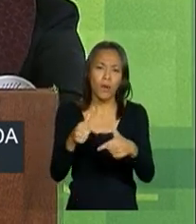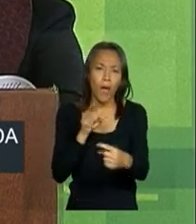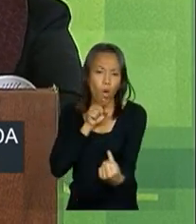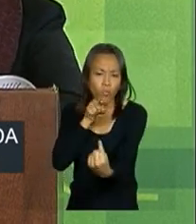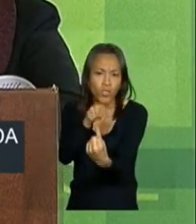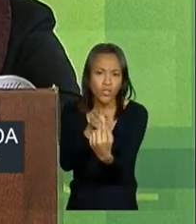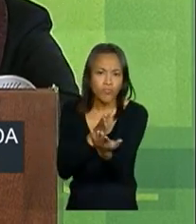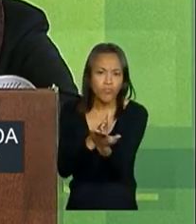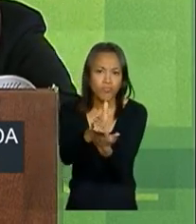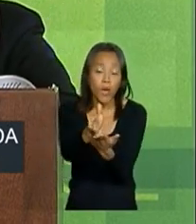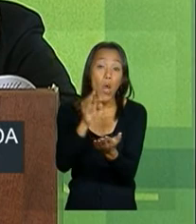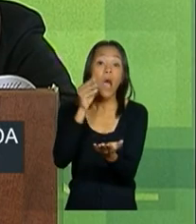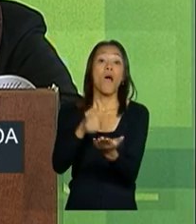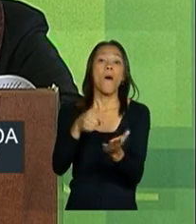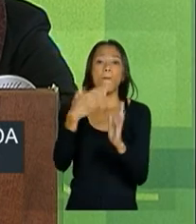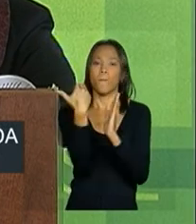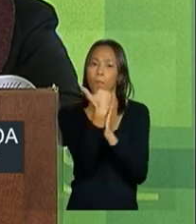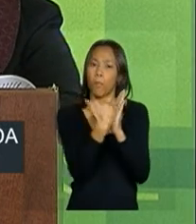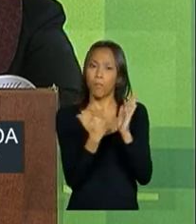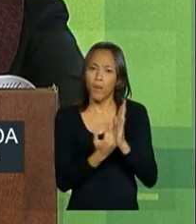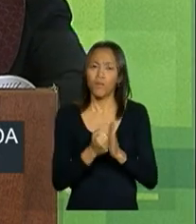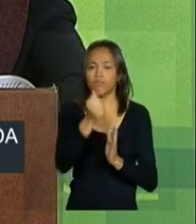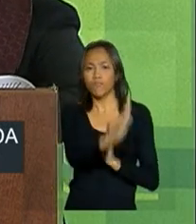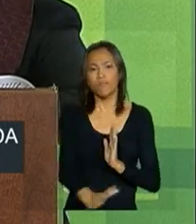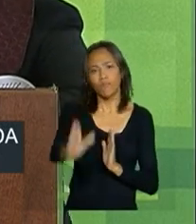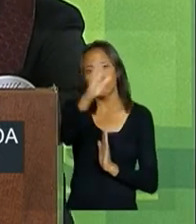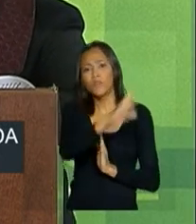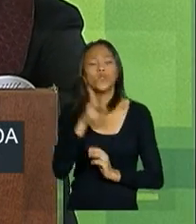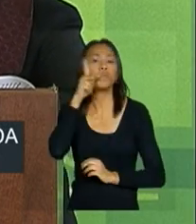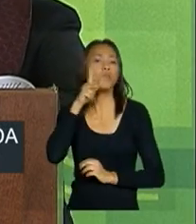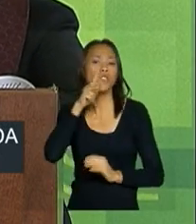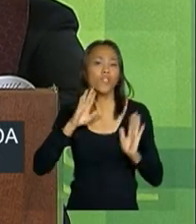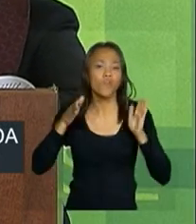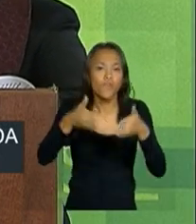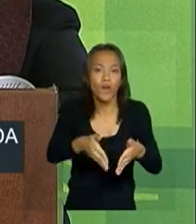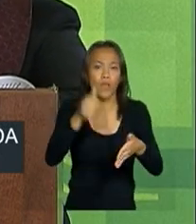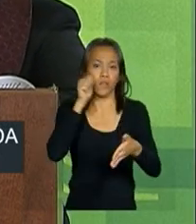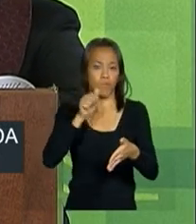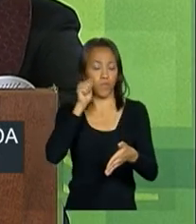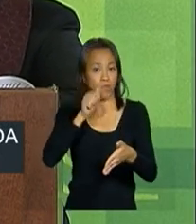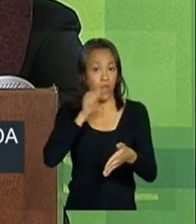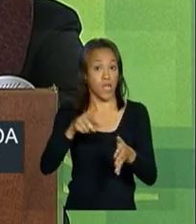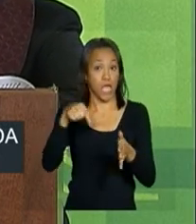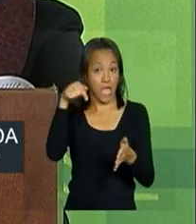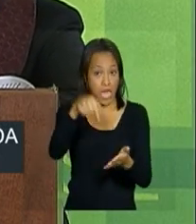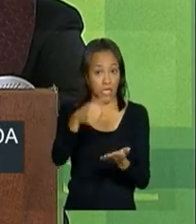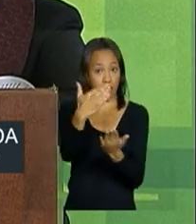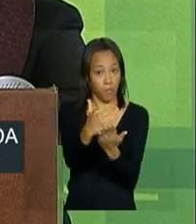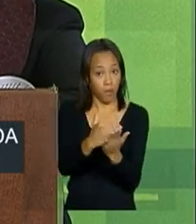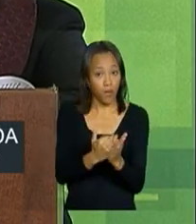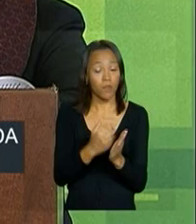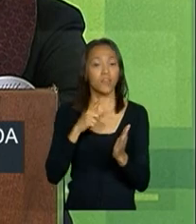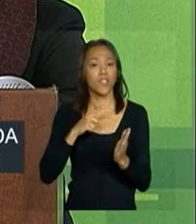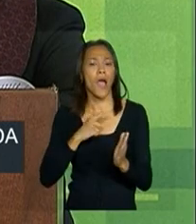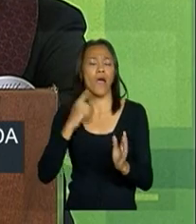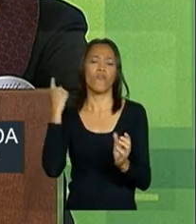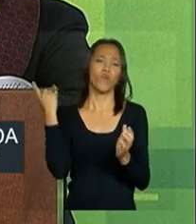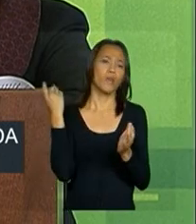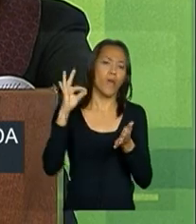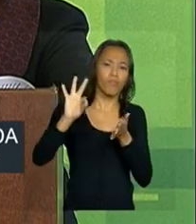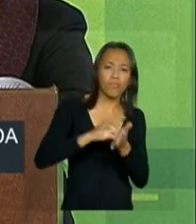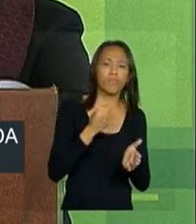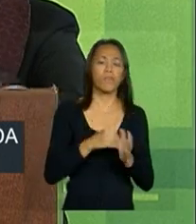no plano nacional de políticas para as mulheres este plano resulta das políticas aprovadas pelas conferências